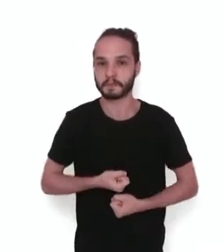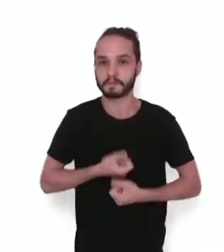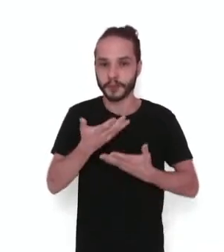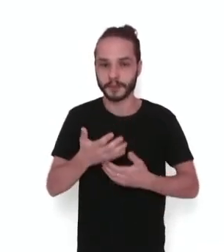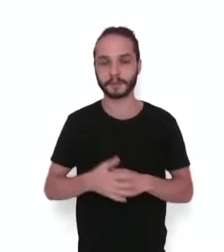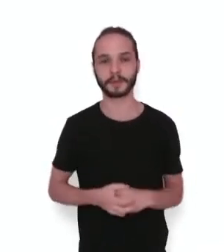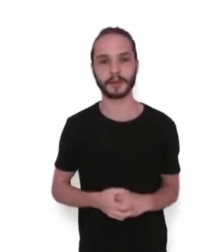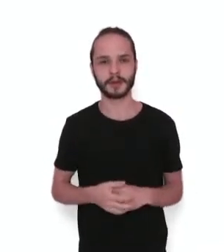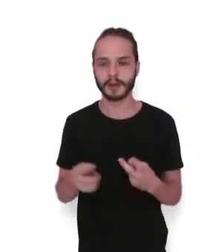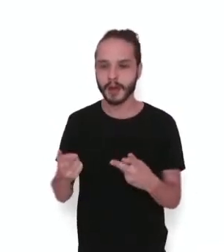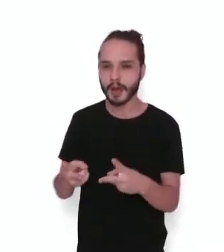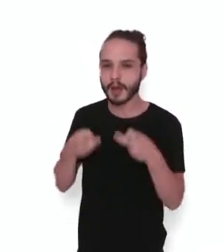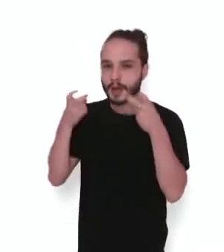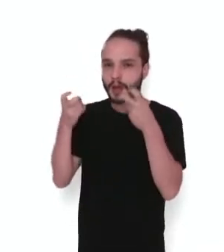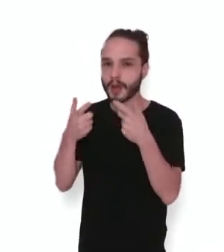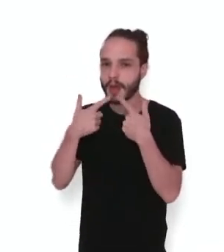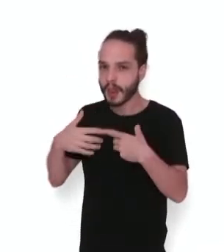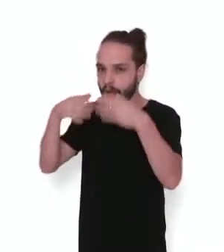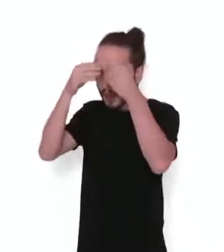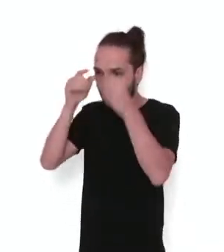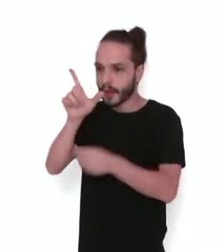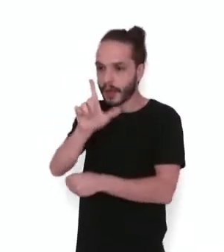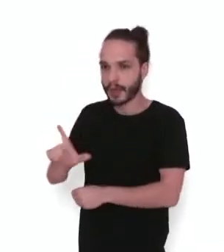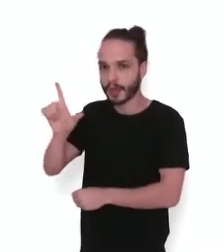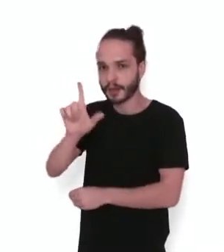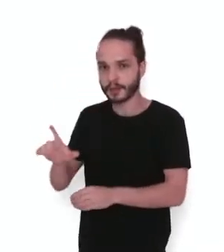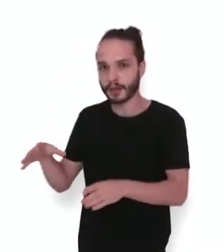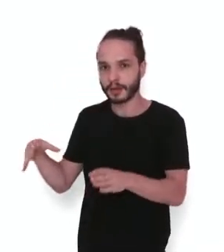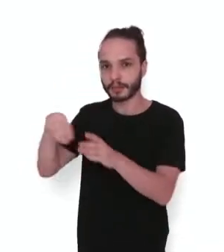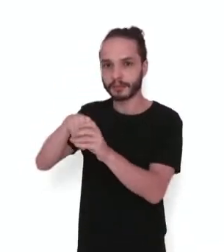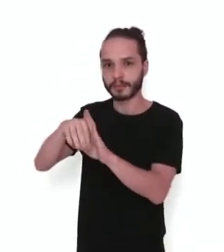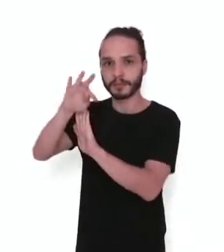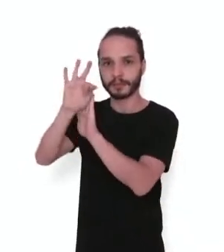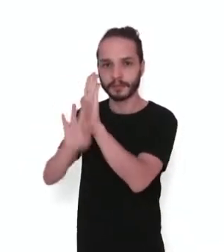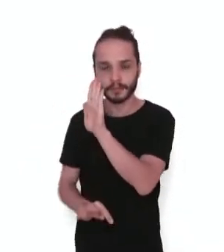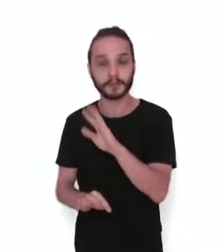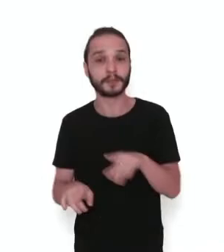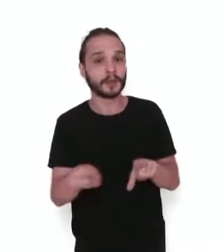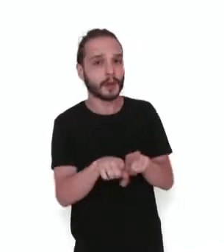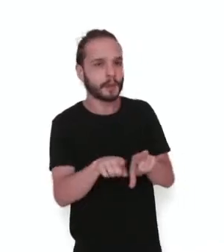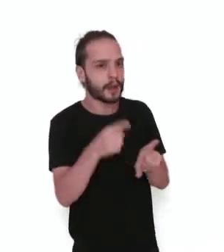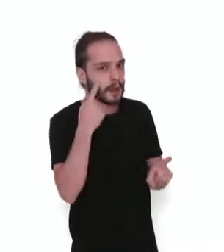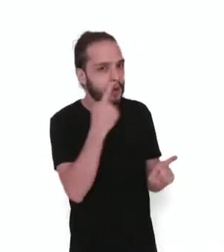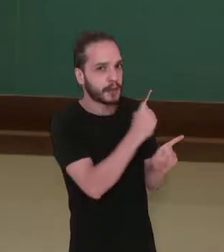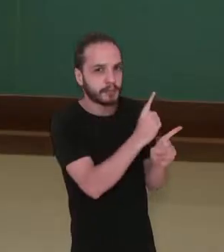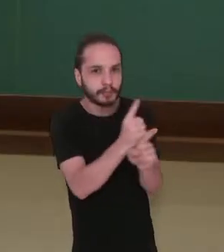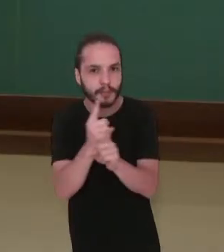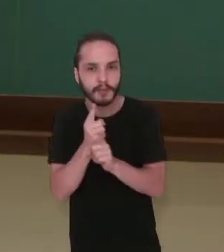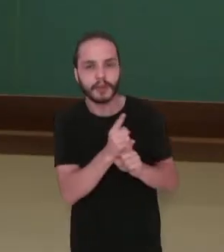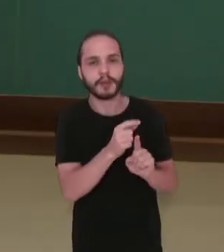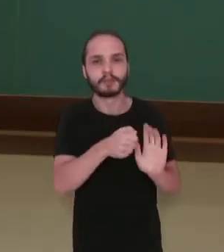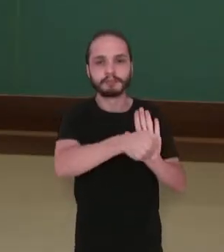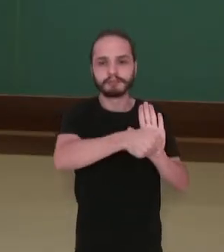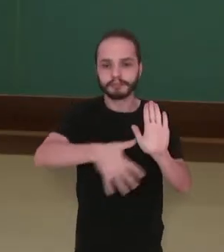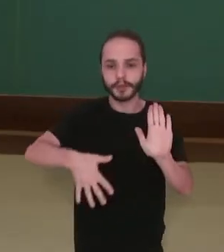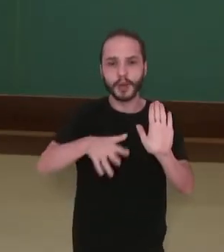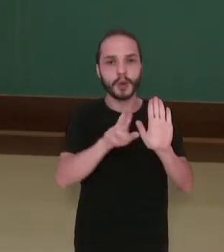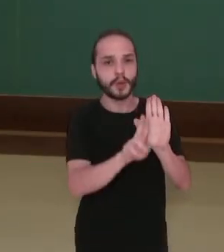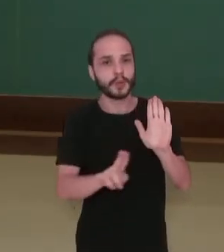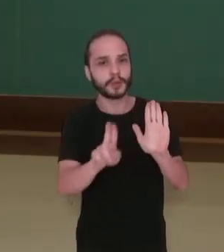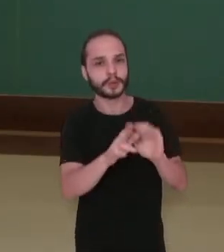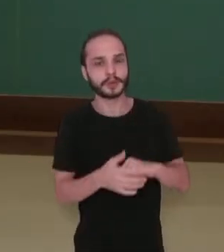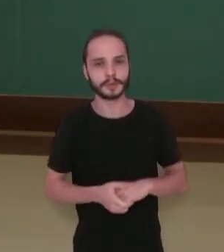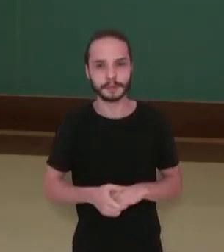a linguagem literária presente nos textos e identificar as figuras de linguagem utilizadas.